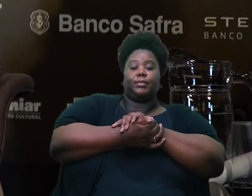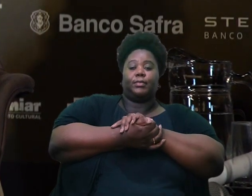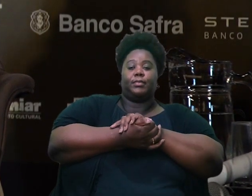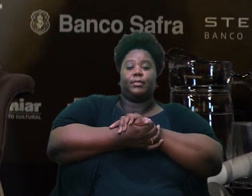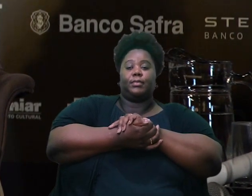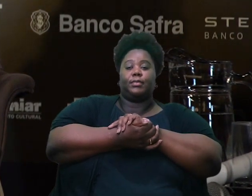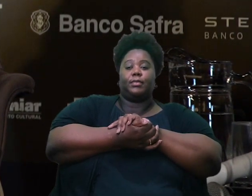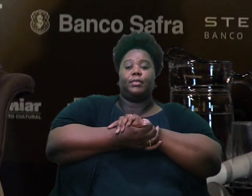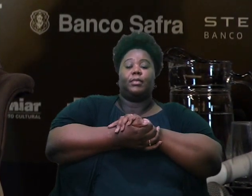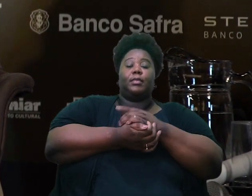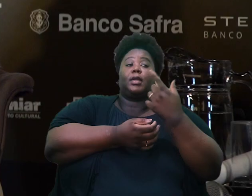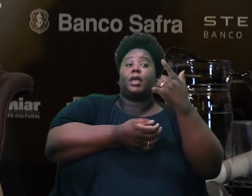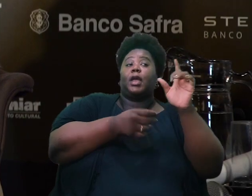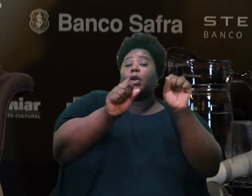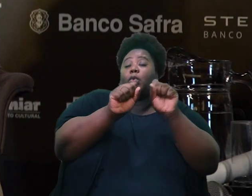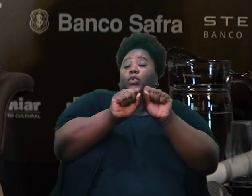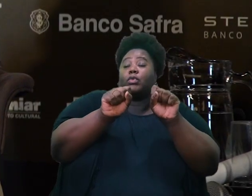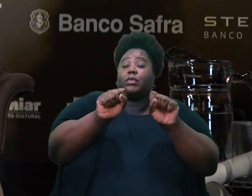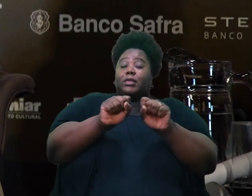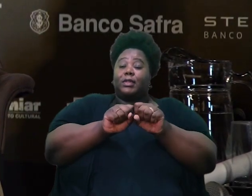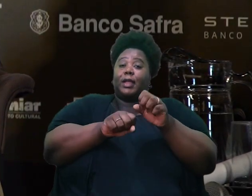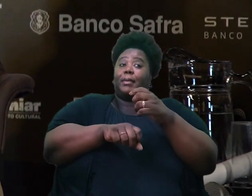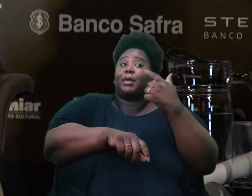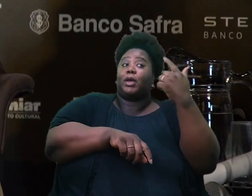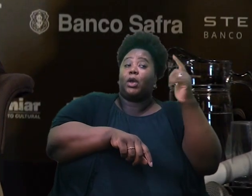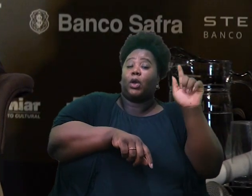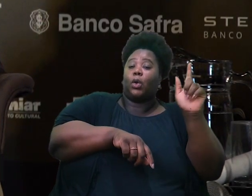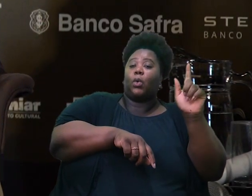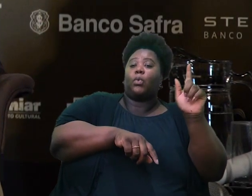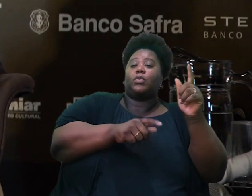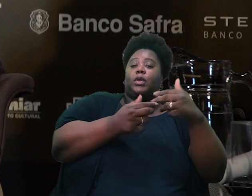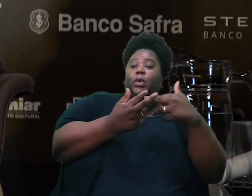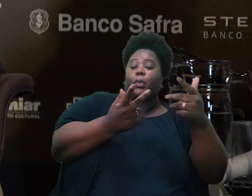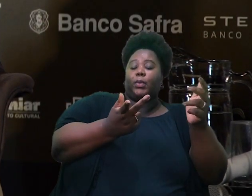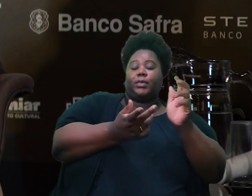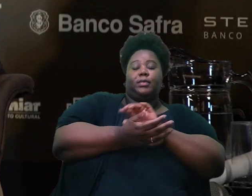É outro sistema religioso, é outro sistema devocional.